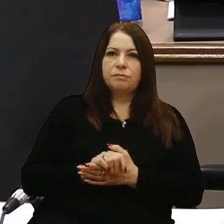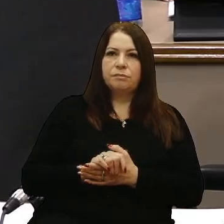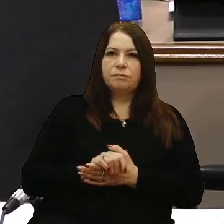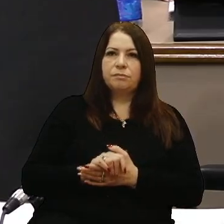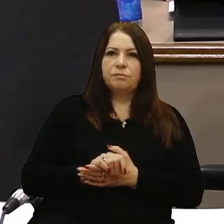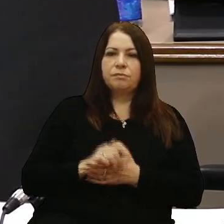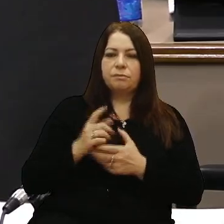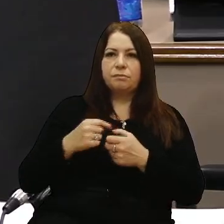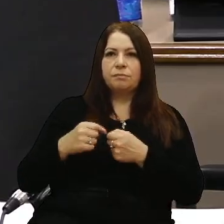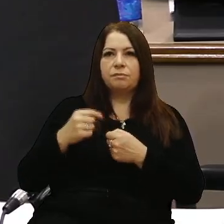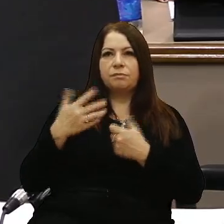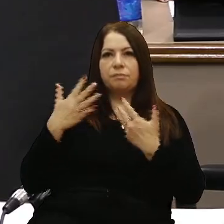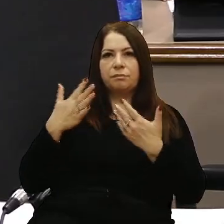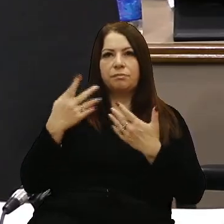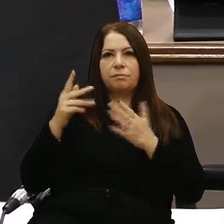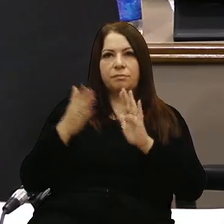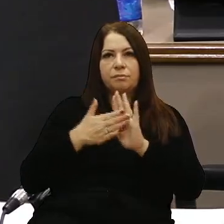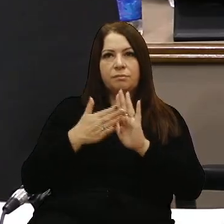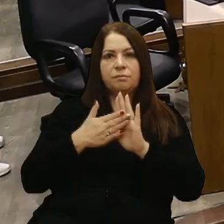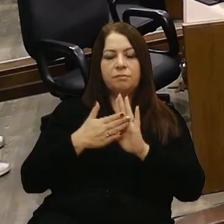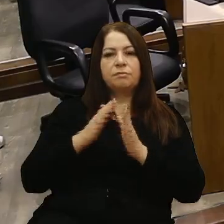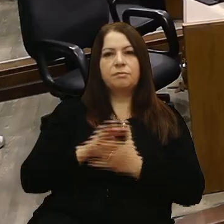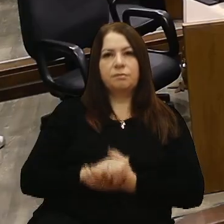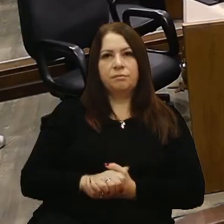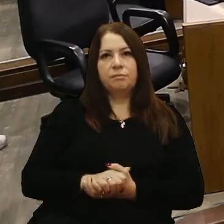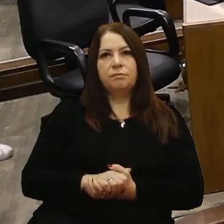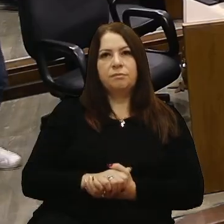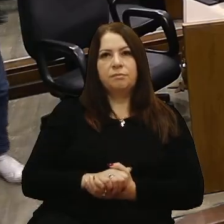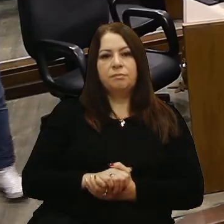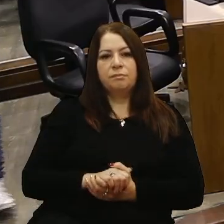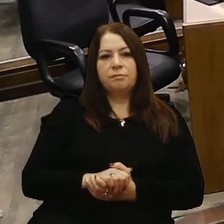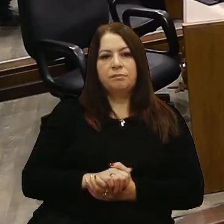para a nossa cidade. Parabéns pela tua propositura, Caleb. Próximo inscrito, vereador